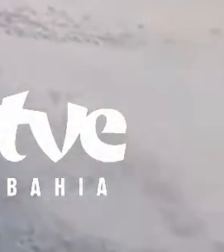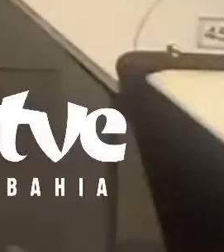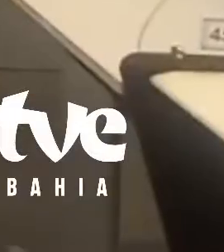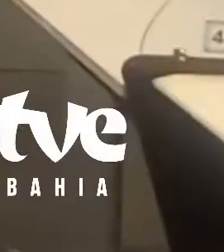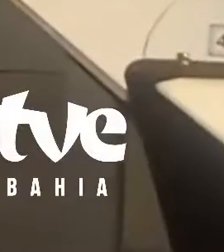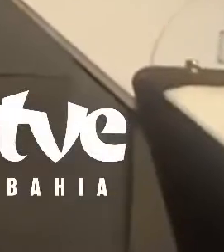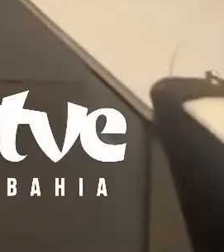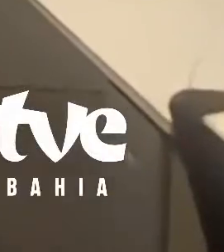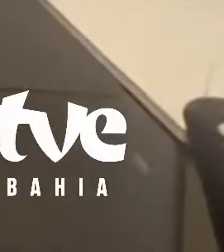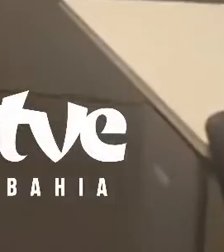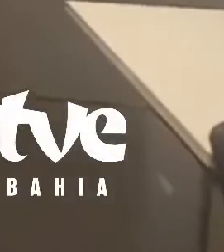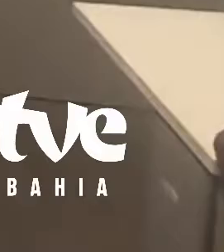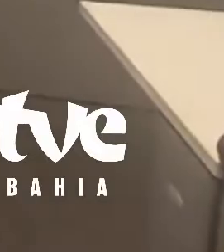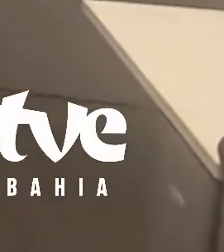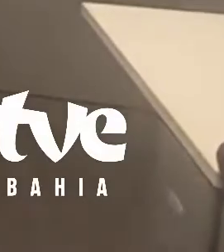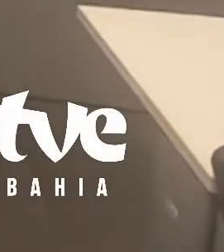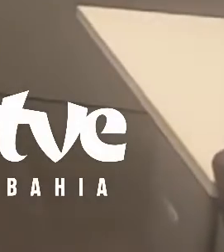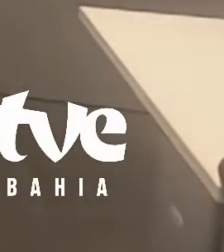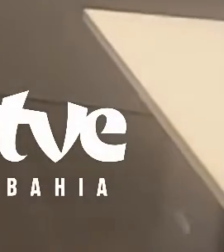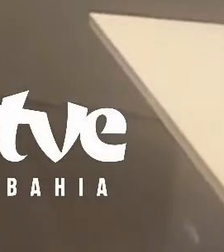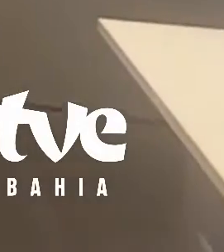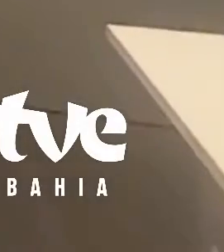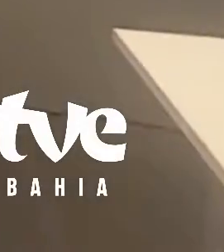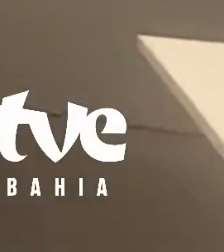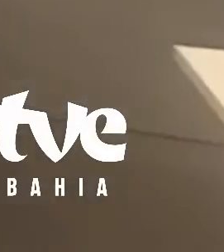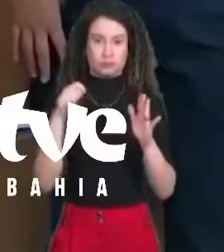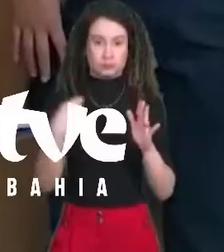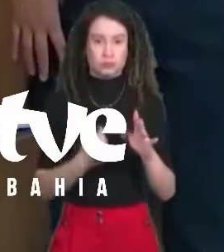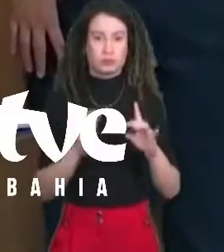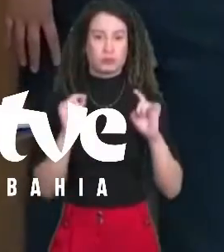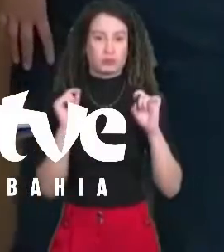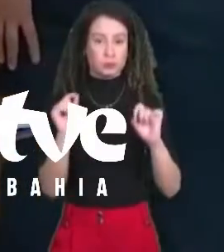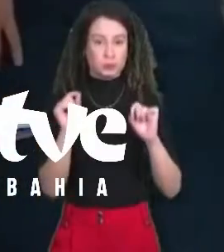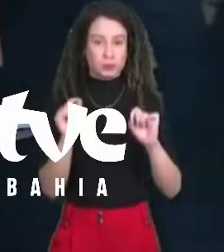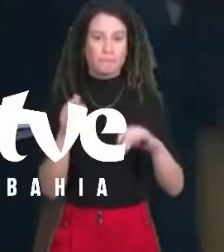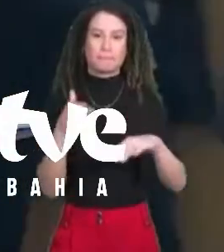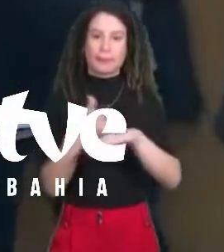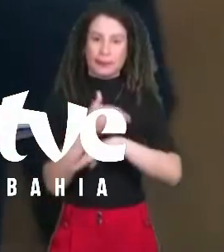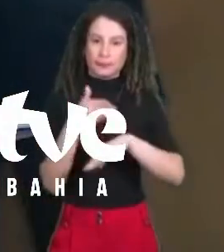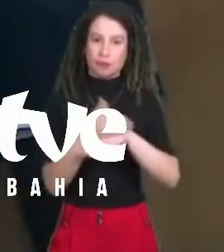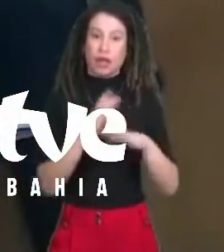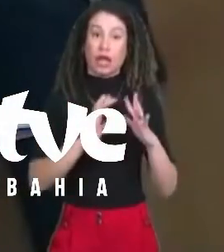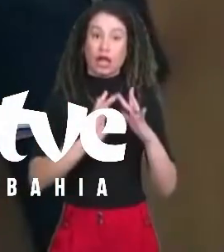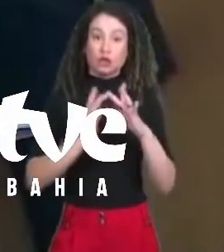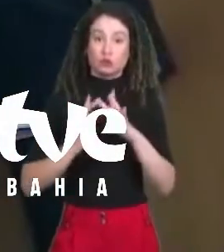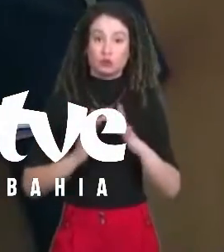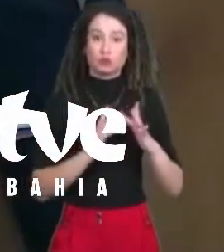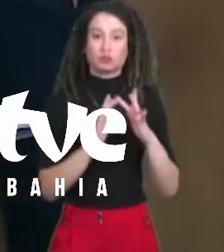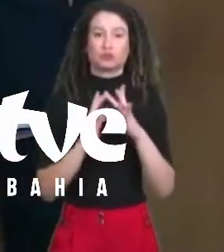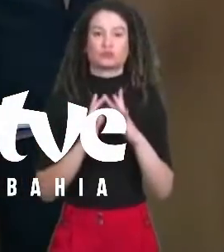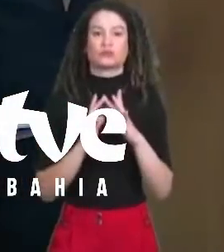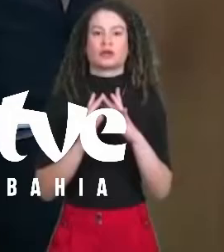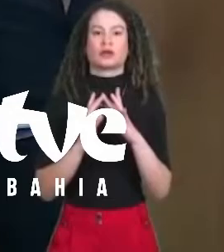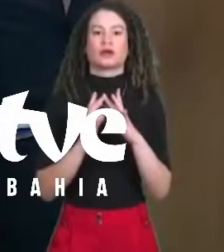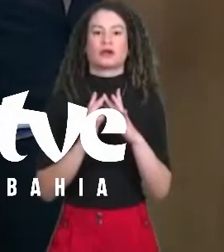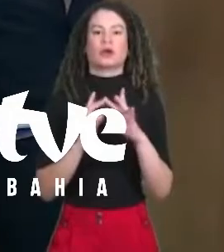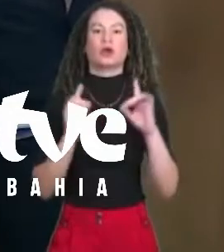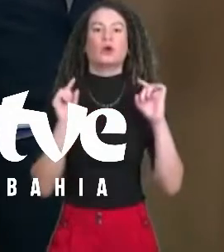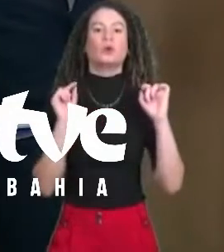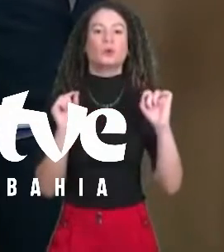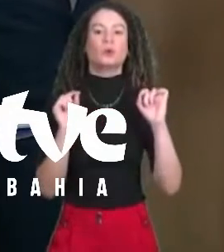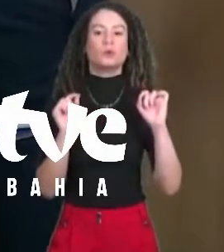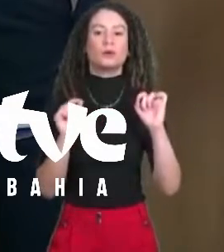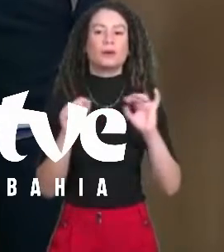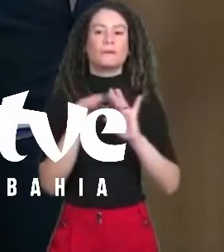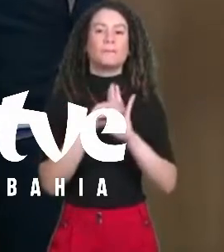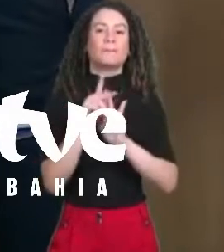viaturas, equipamentos de inteligência e armas não letais. Esse programa está articulado com o PRONASS. O